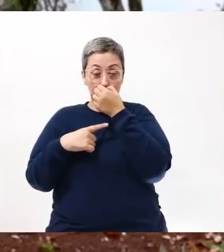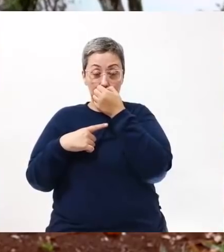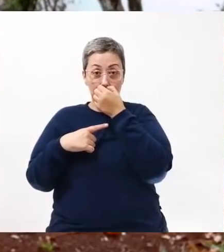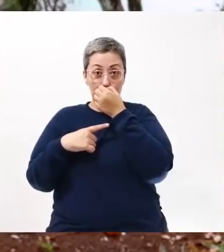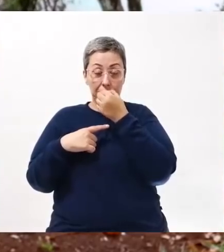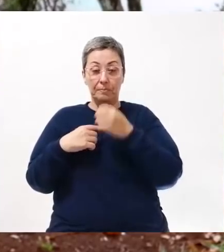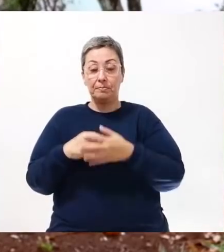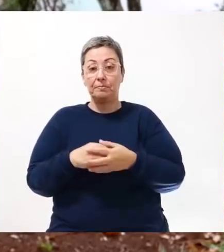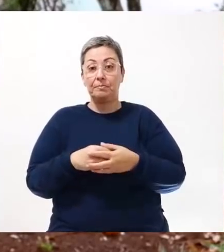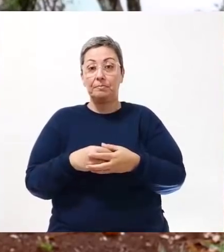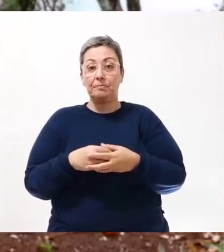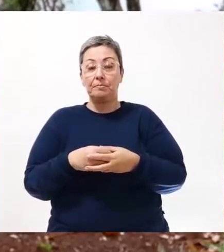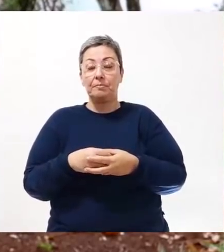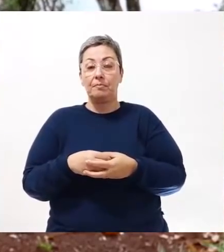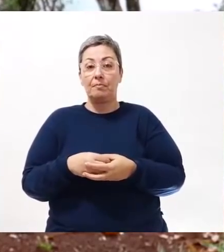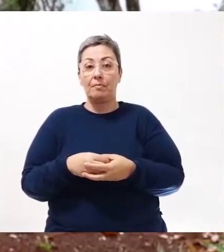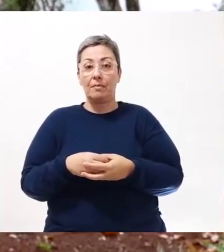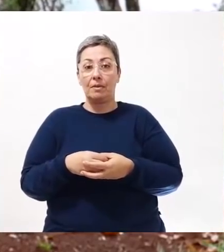sementes.